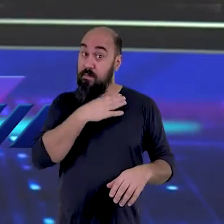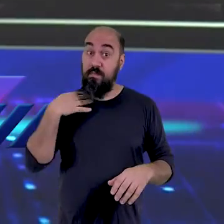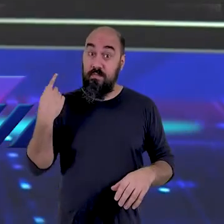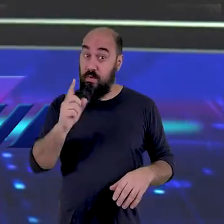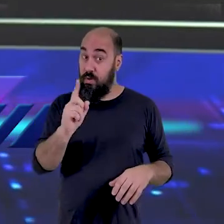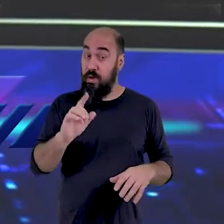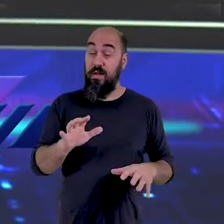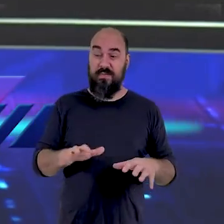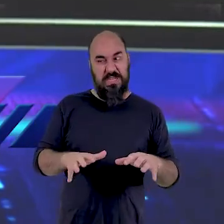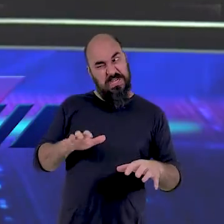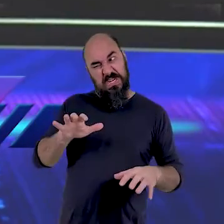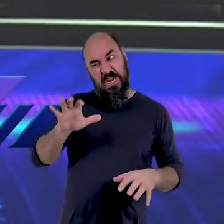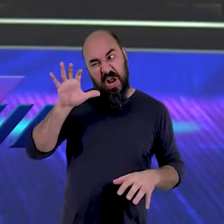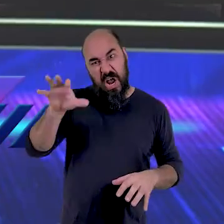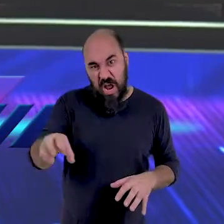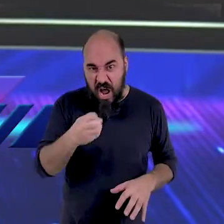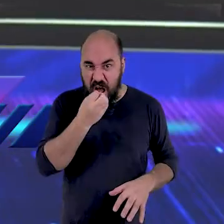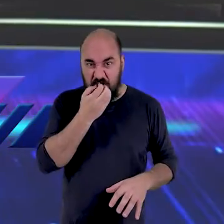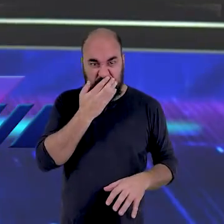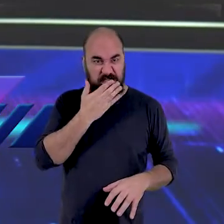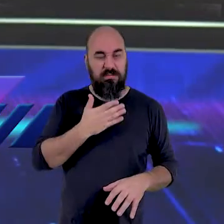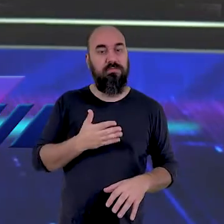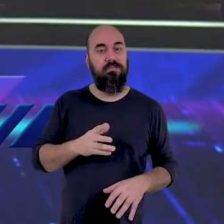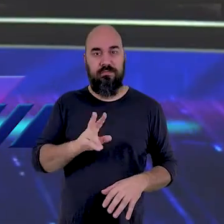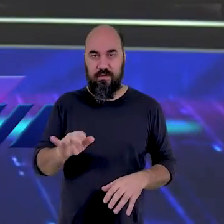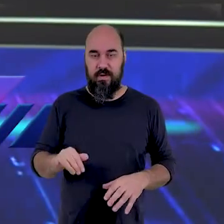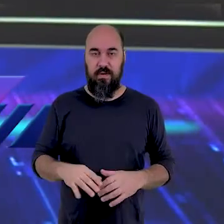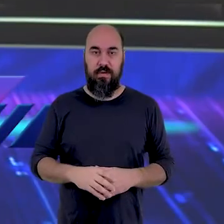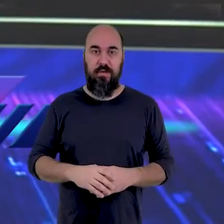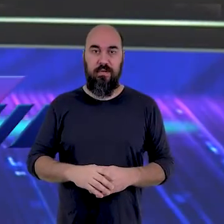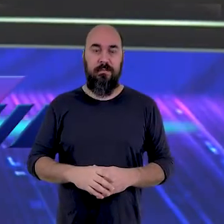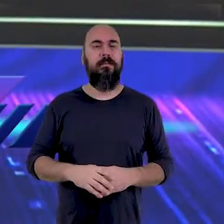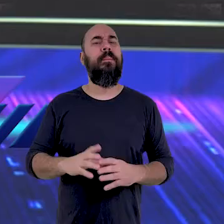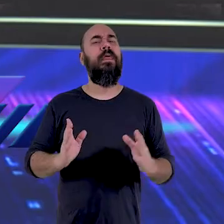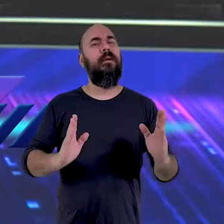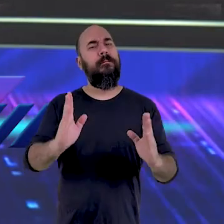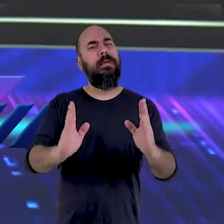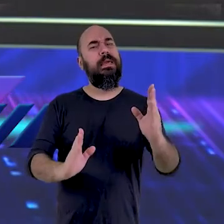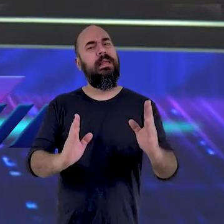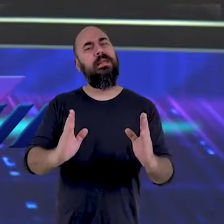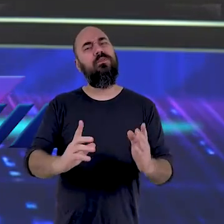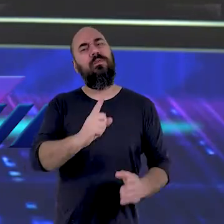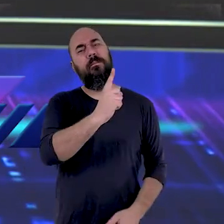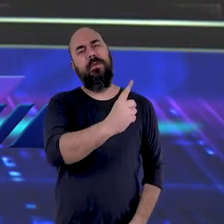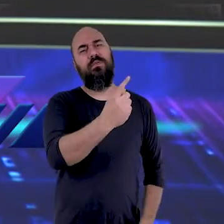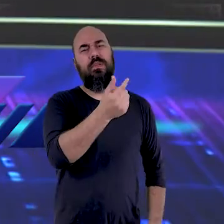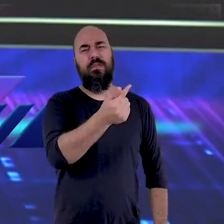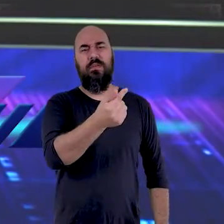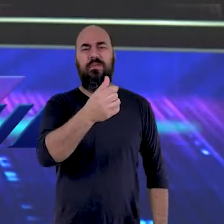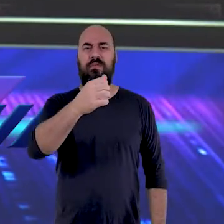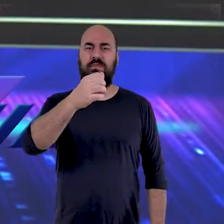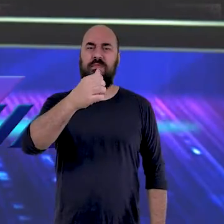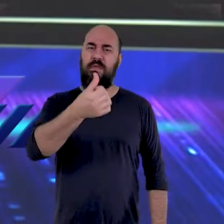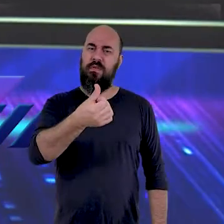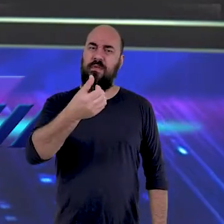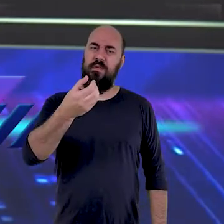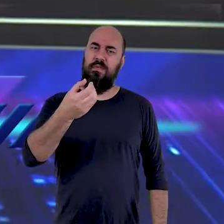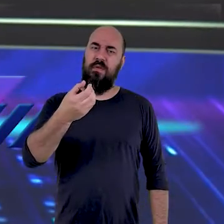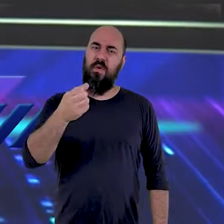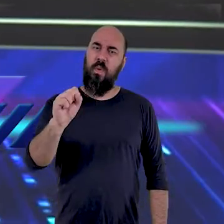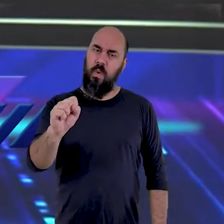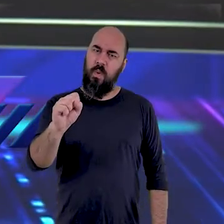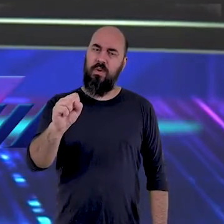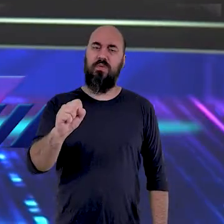um poder que perseguiu a Bíblia depois de 1798. Perceba que a besta que sobe do